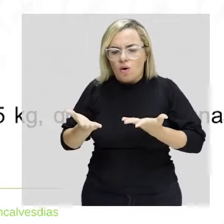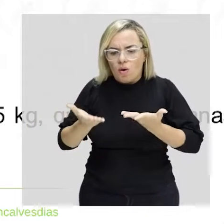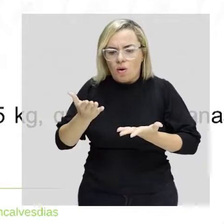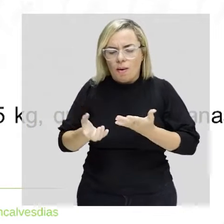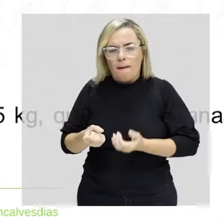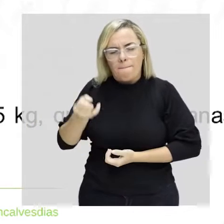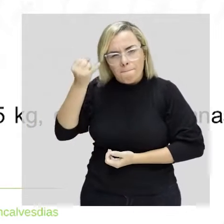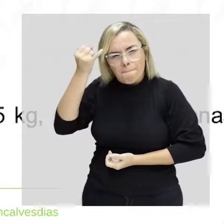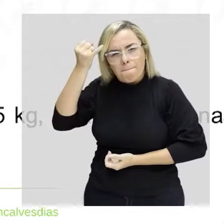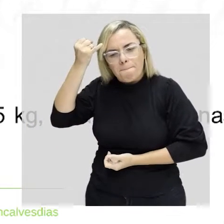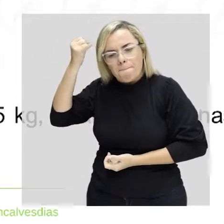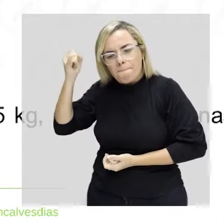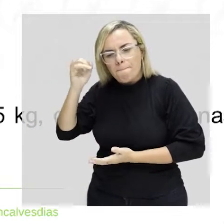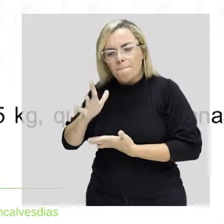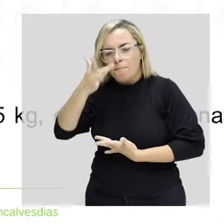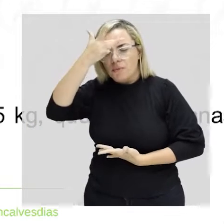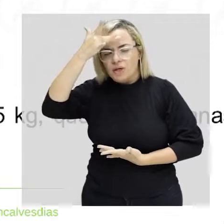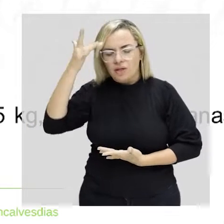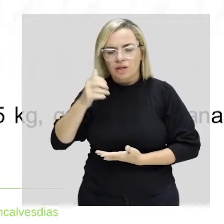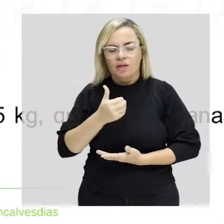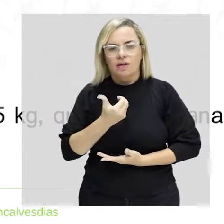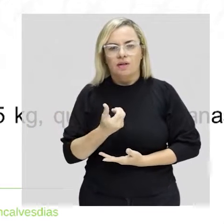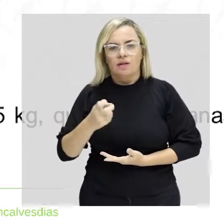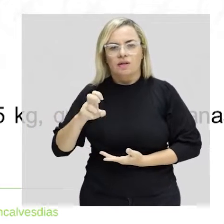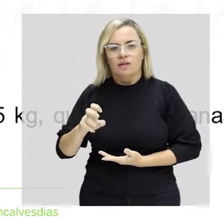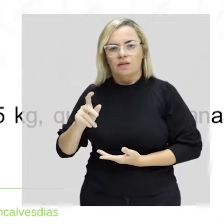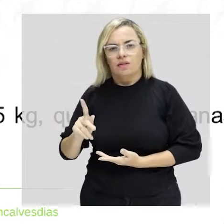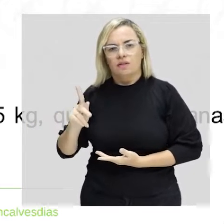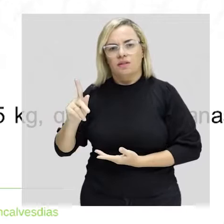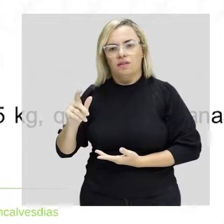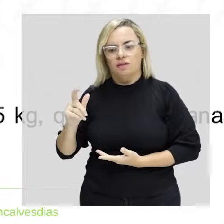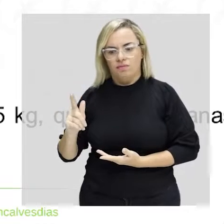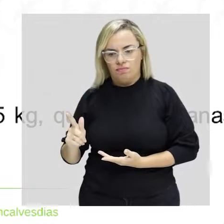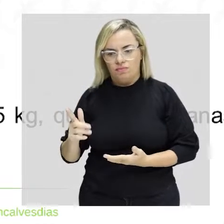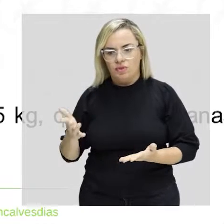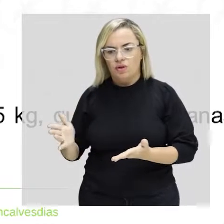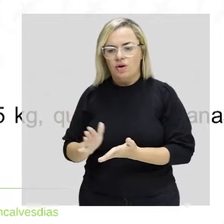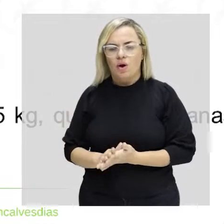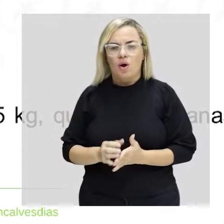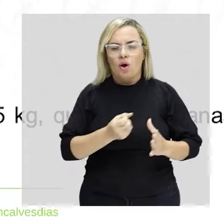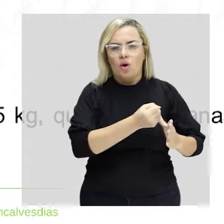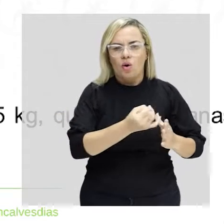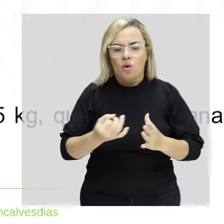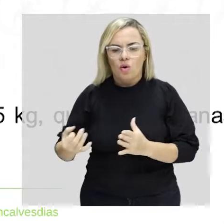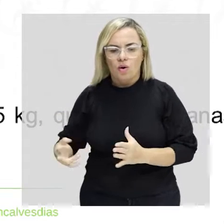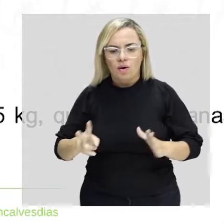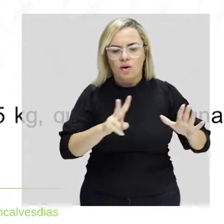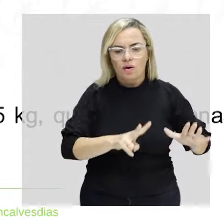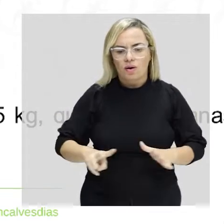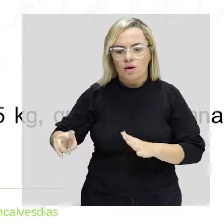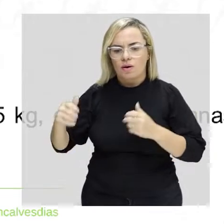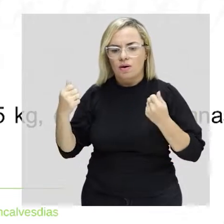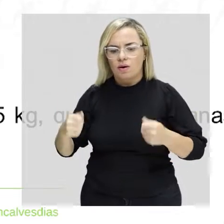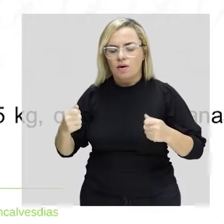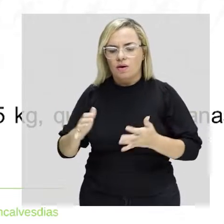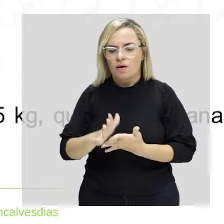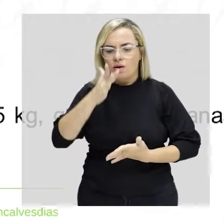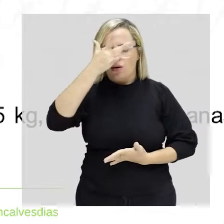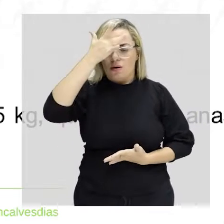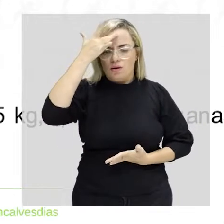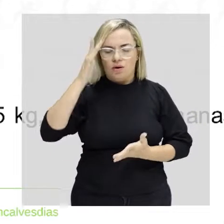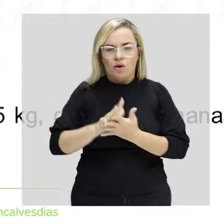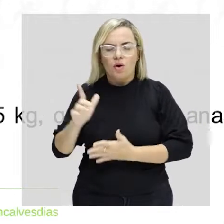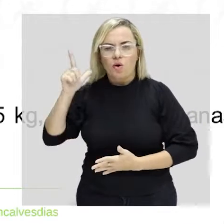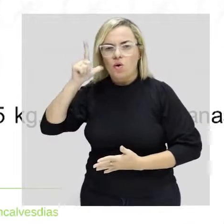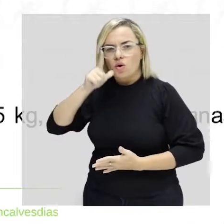da pessoa era de 65 quilos, quantas semanas serão necessárias para que a pessoa adquira